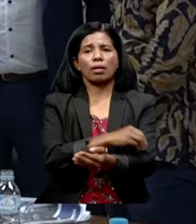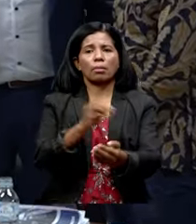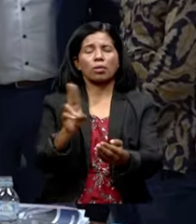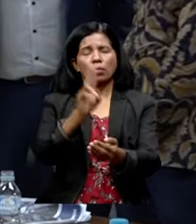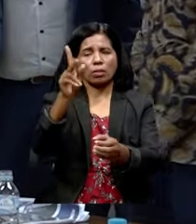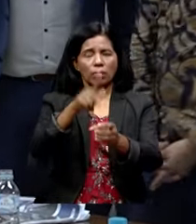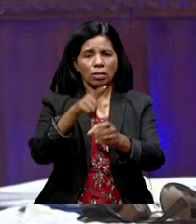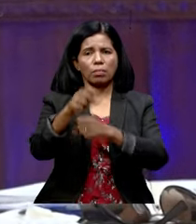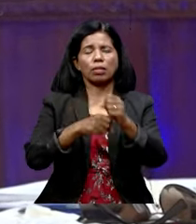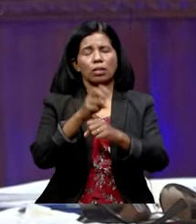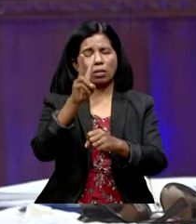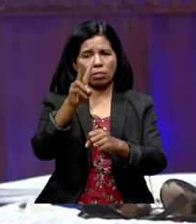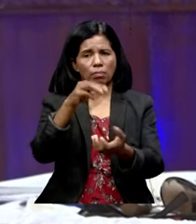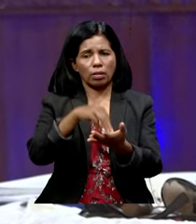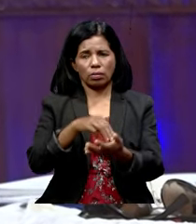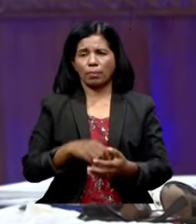rua.